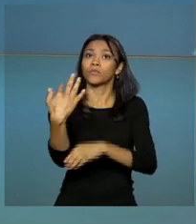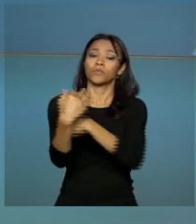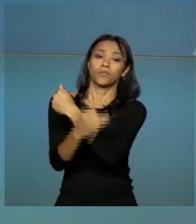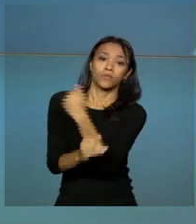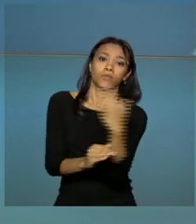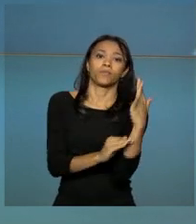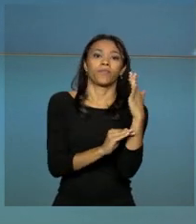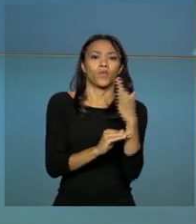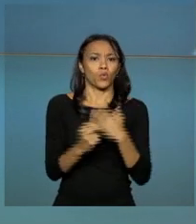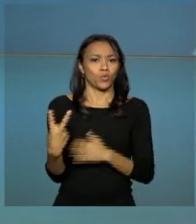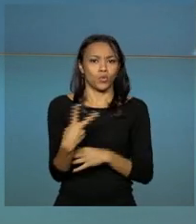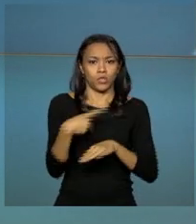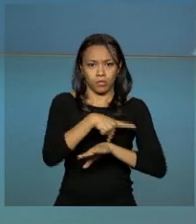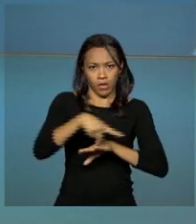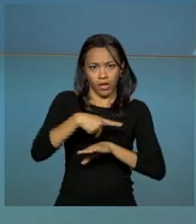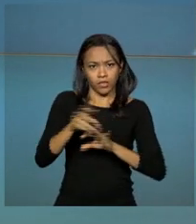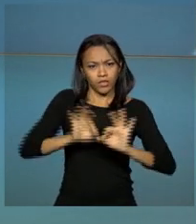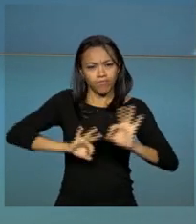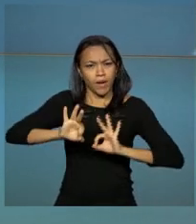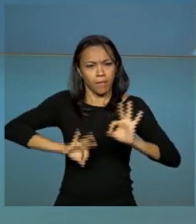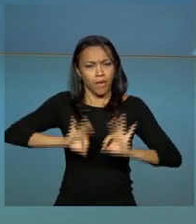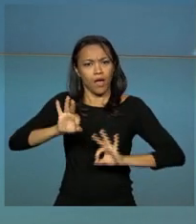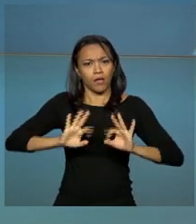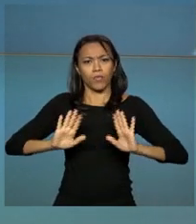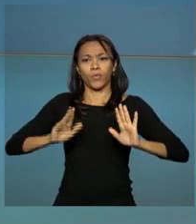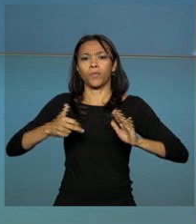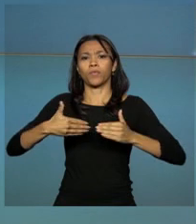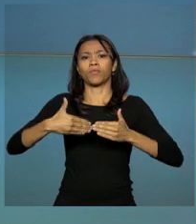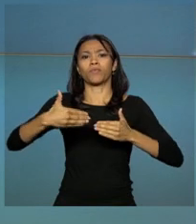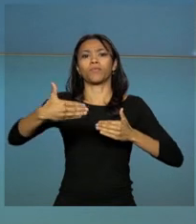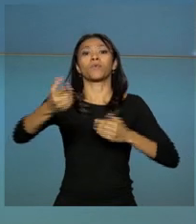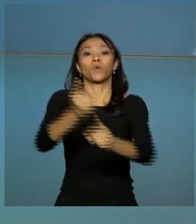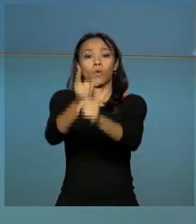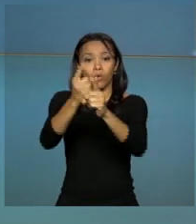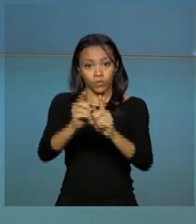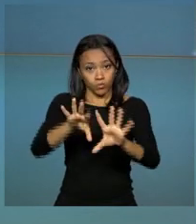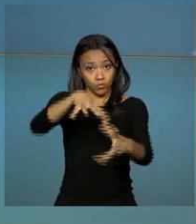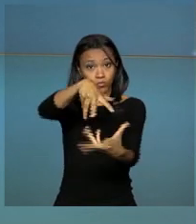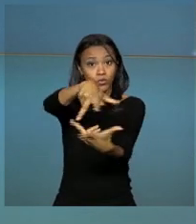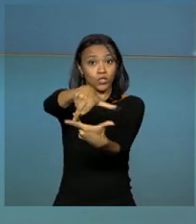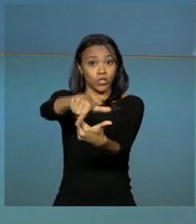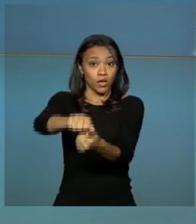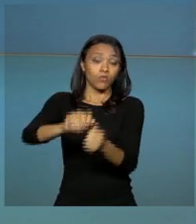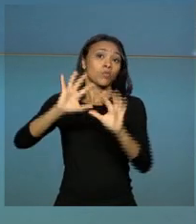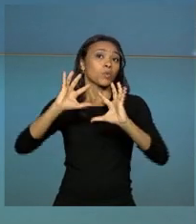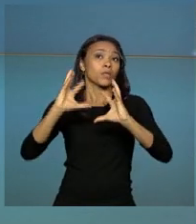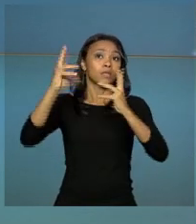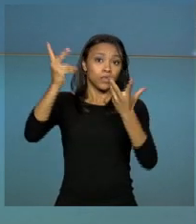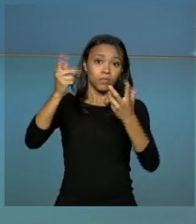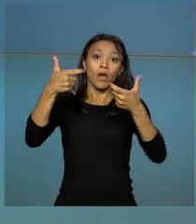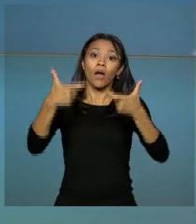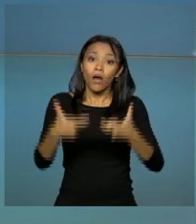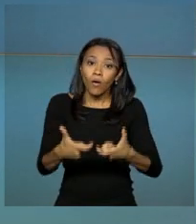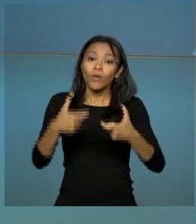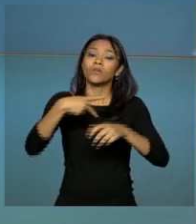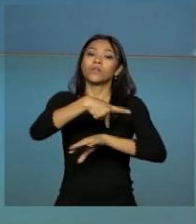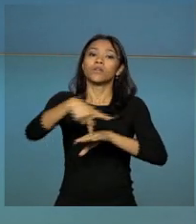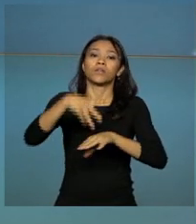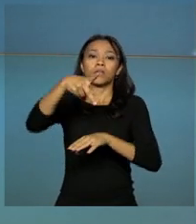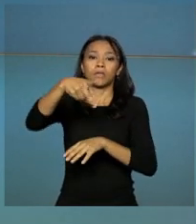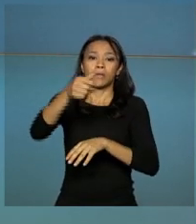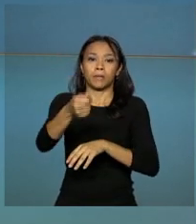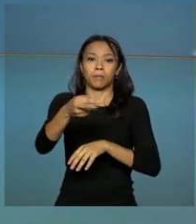Os dois países se preparam para a Conferência Mundial sobre o Clima, que será realizado em Paris,